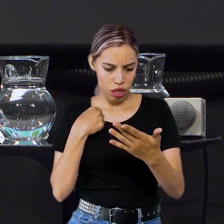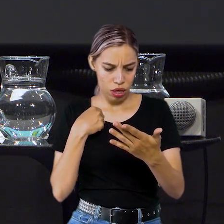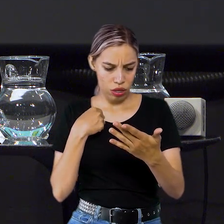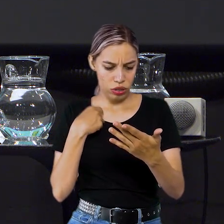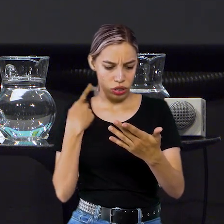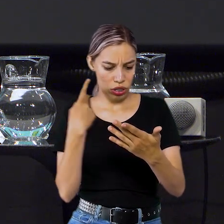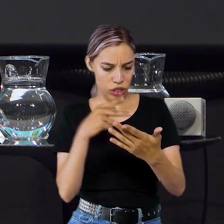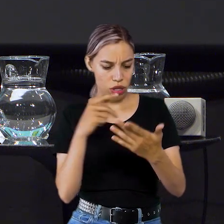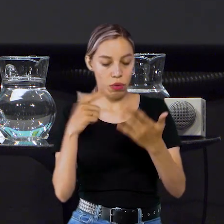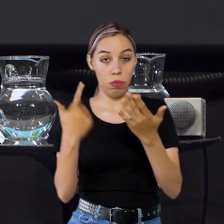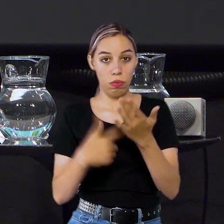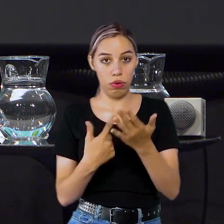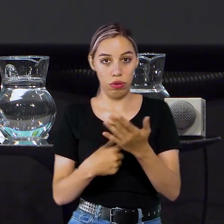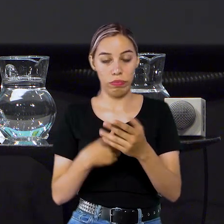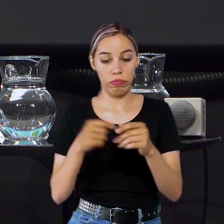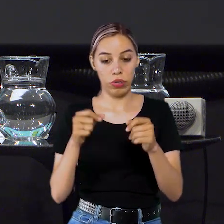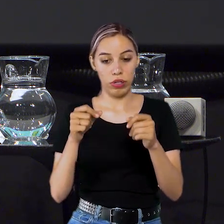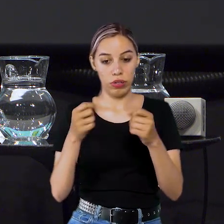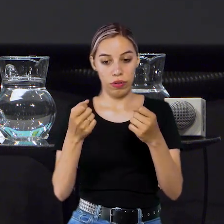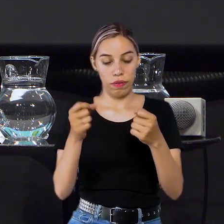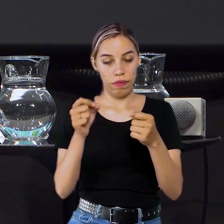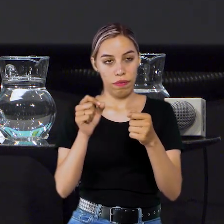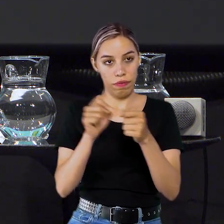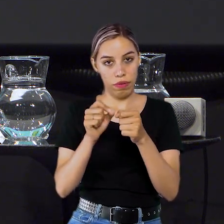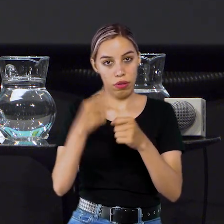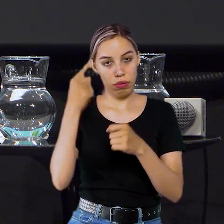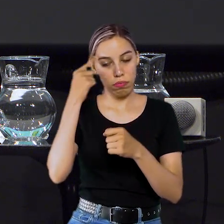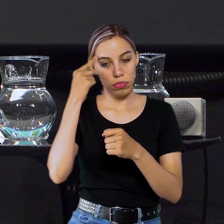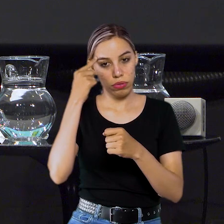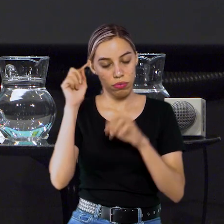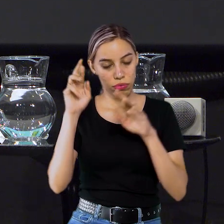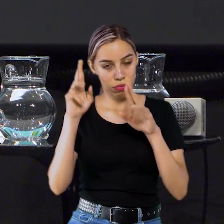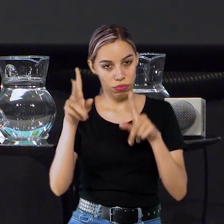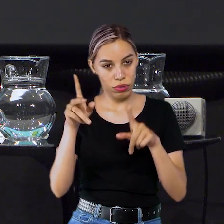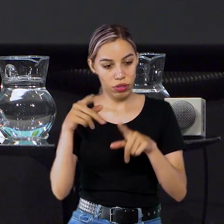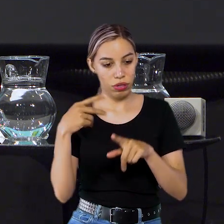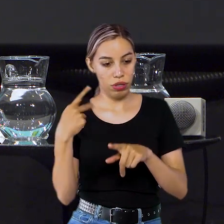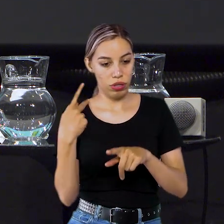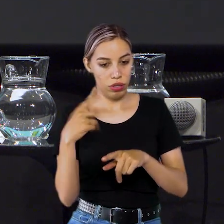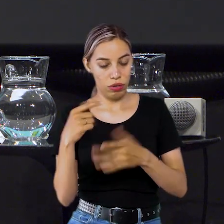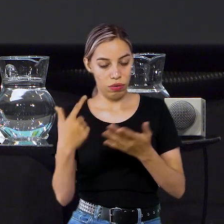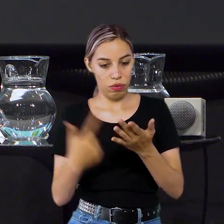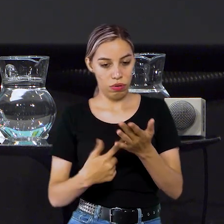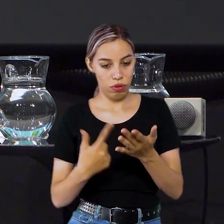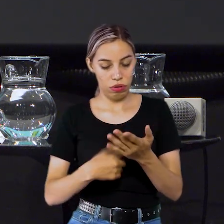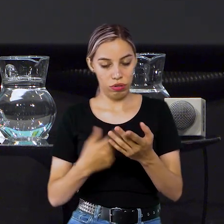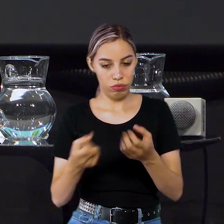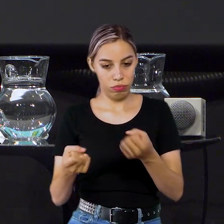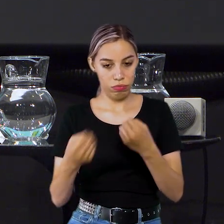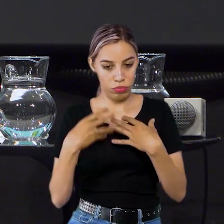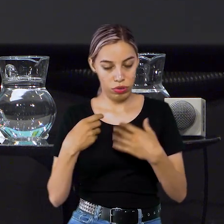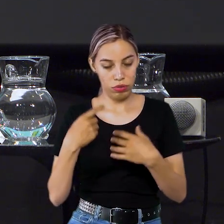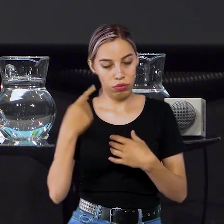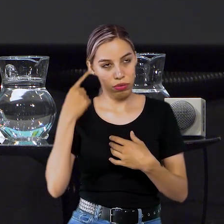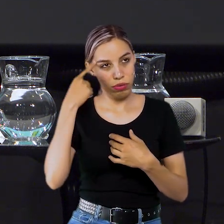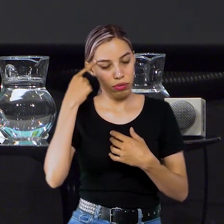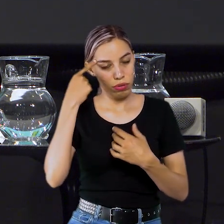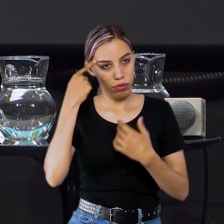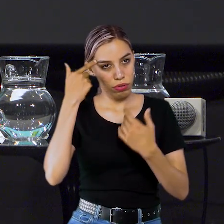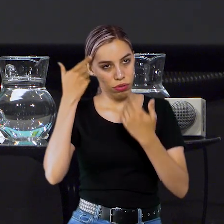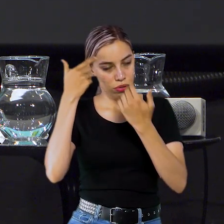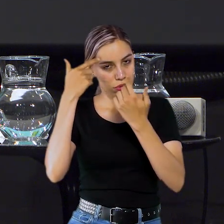livre, estou me livrando de alguma coisa que estava preso em mim, né? Então, a